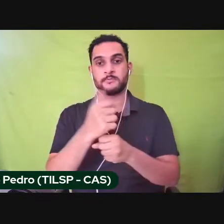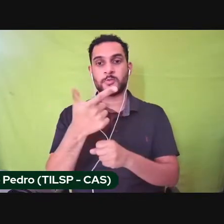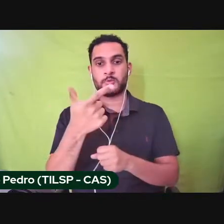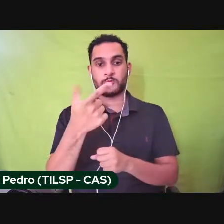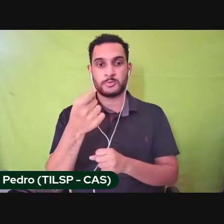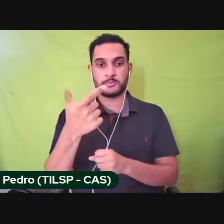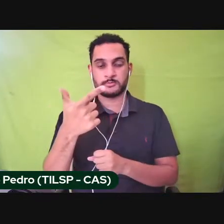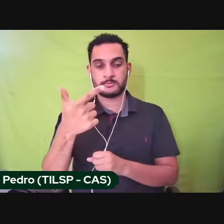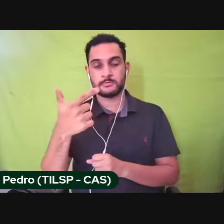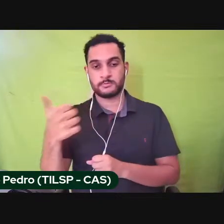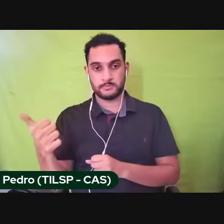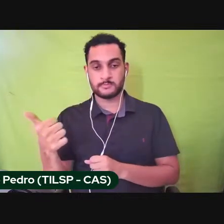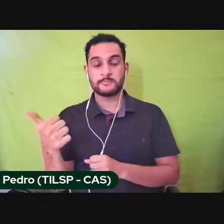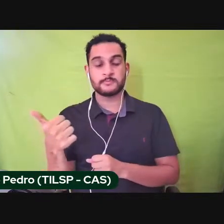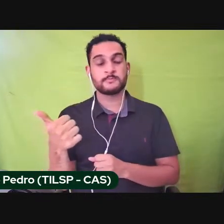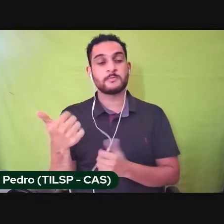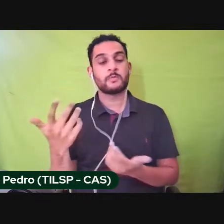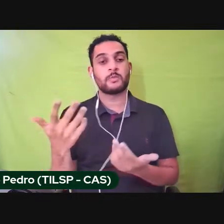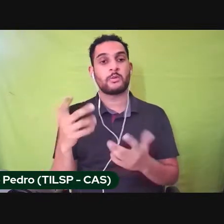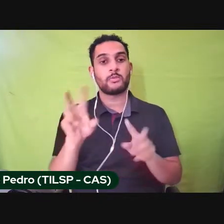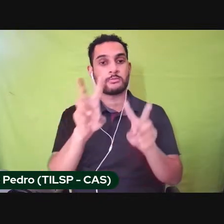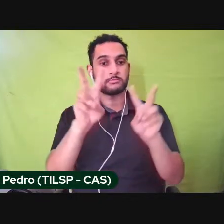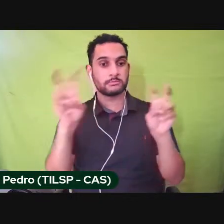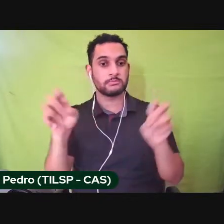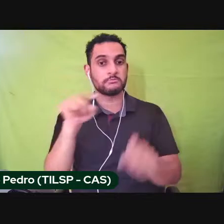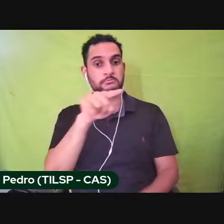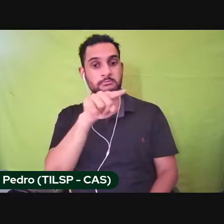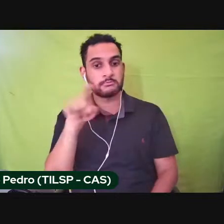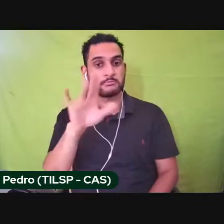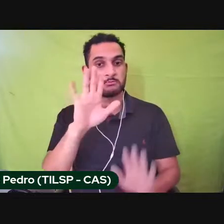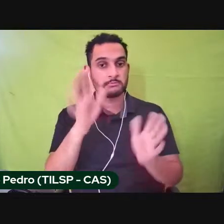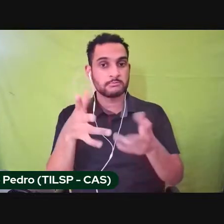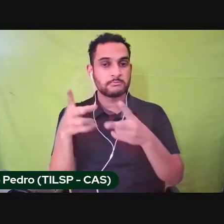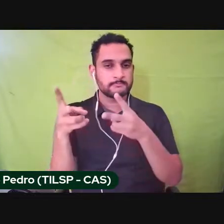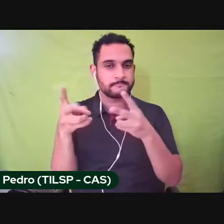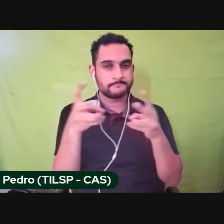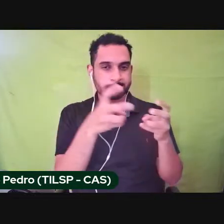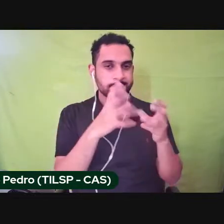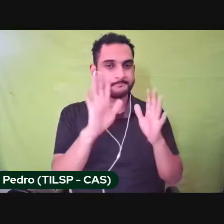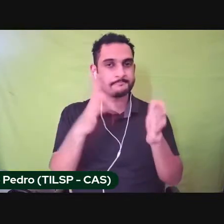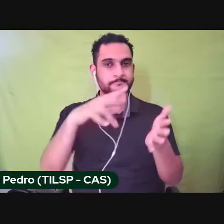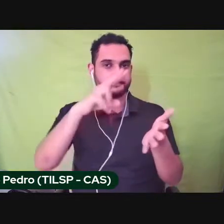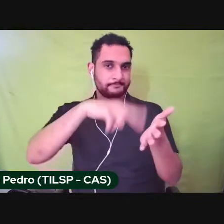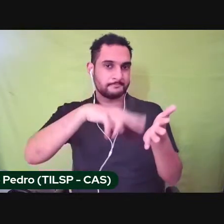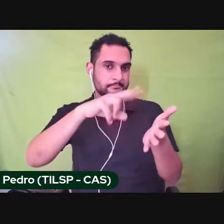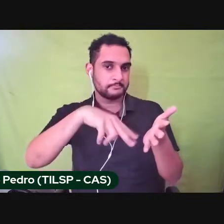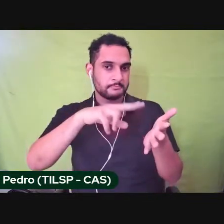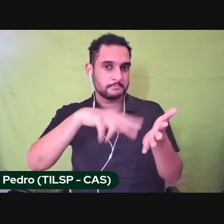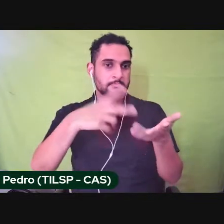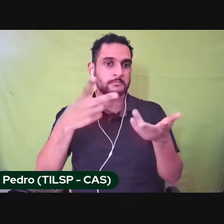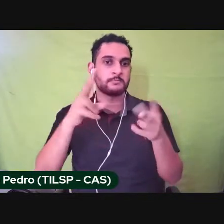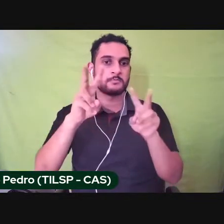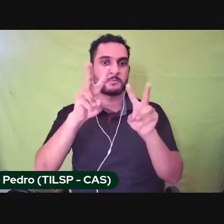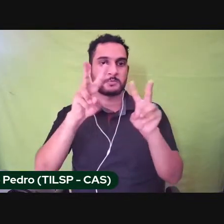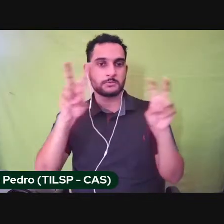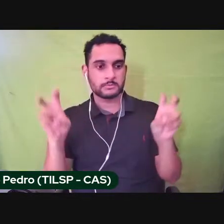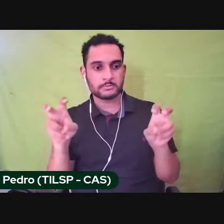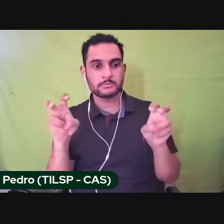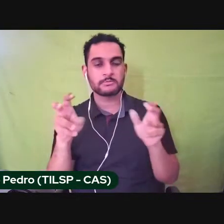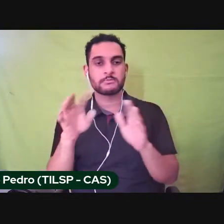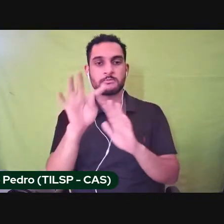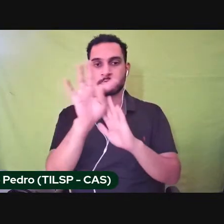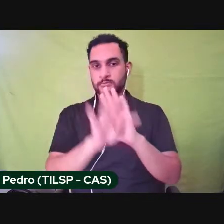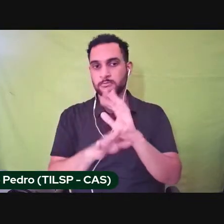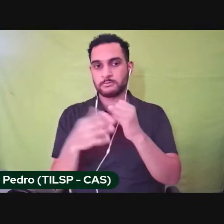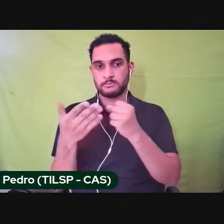que é um tema, como vocês já devem ter observado e lido muito sobre o tema, sobre o texto base,